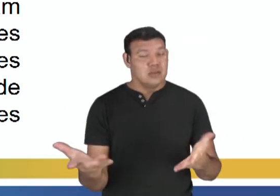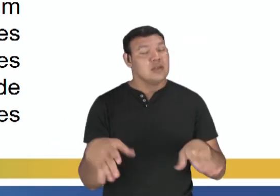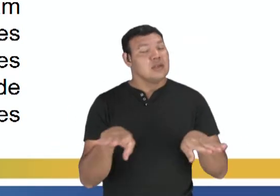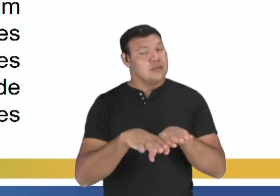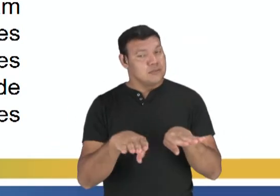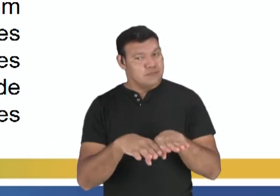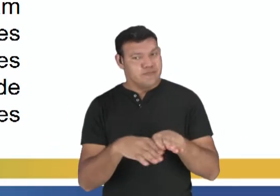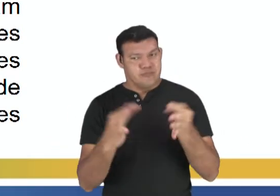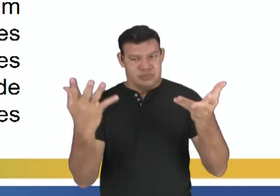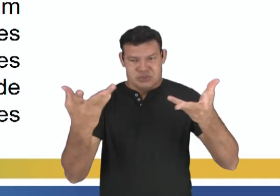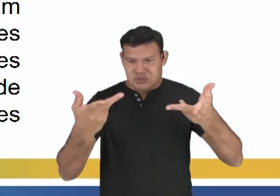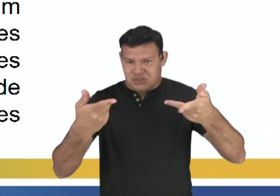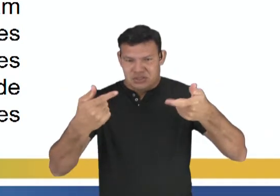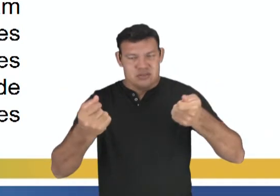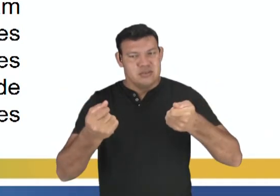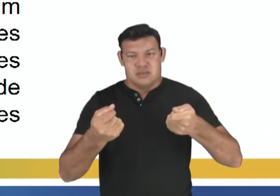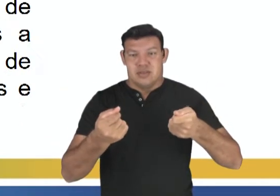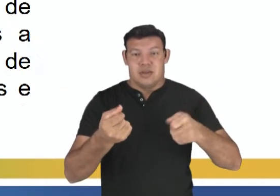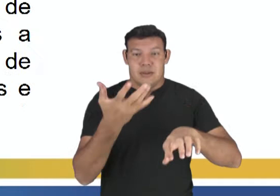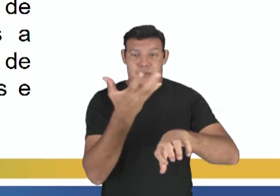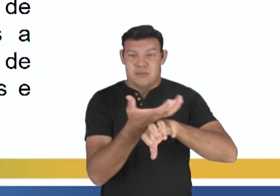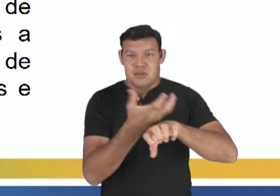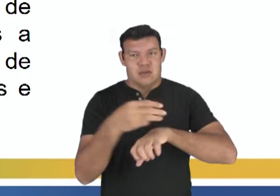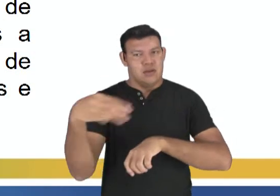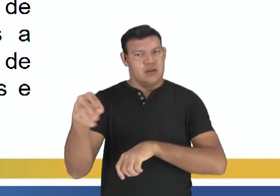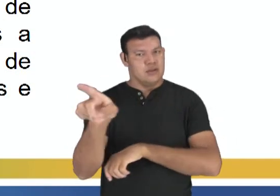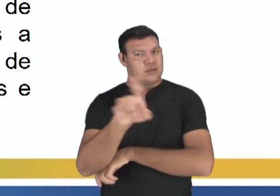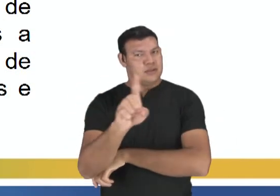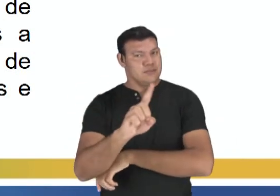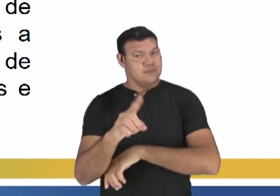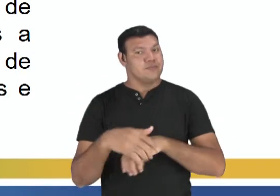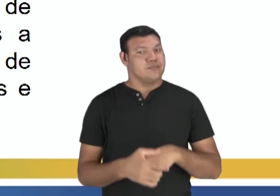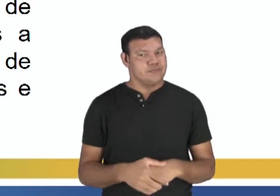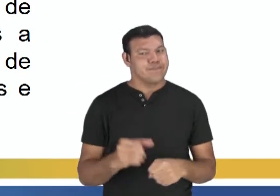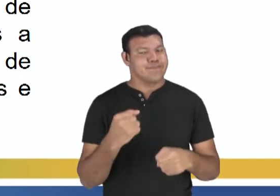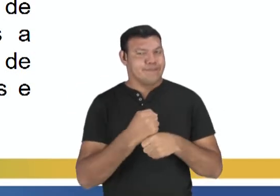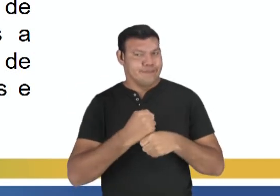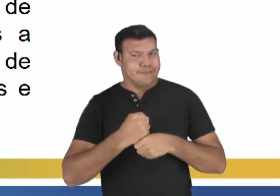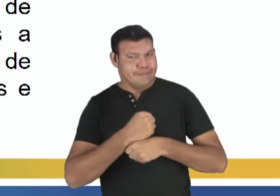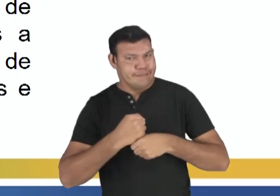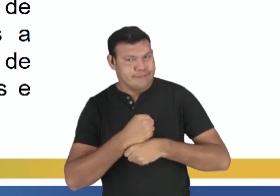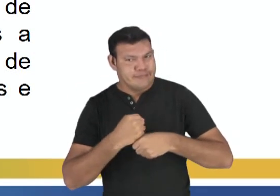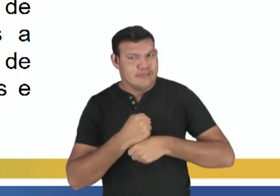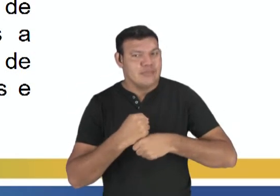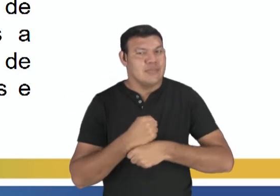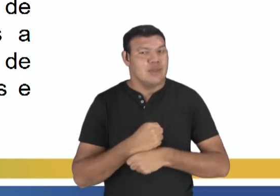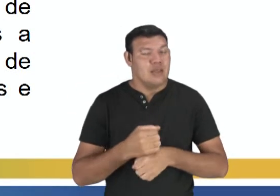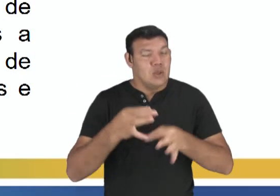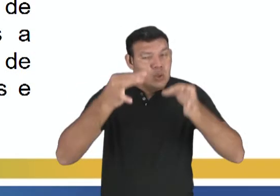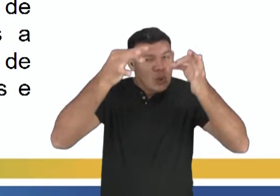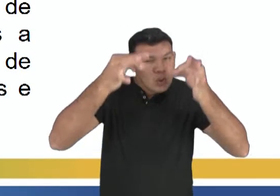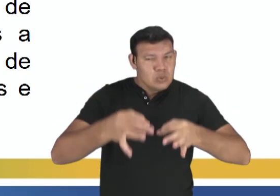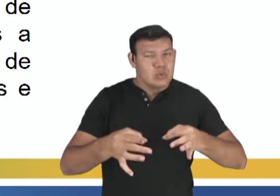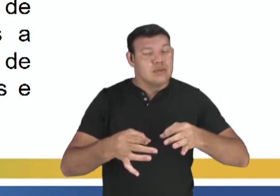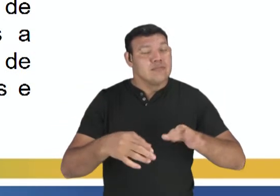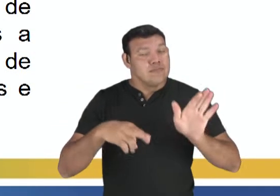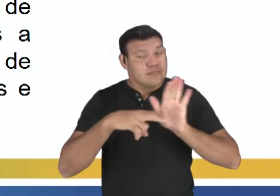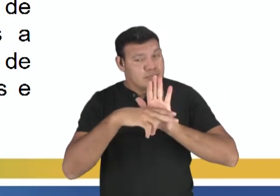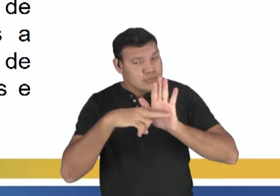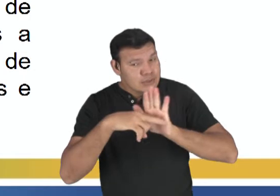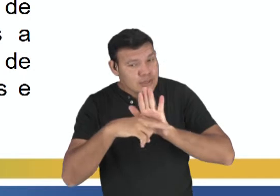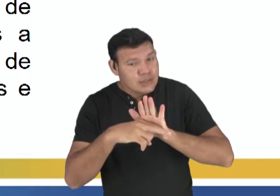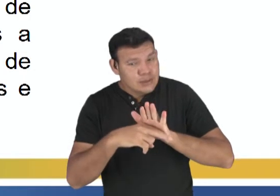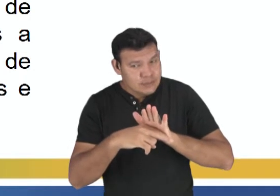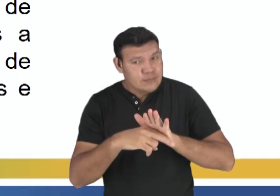não teriam habilidades matemáticas. Durante muito tempo, houve até a justificativa biológica